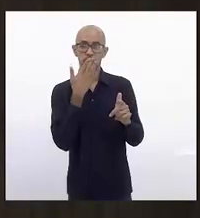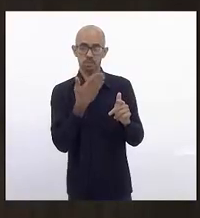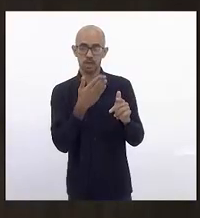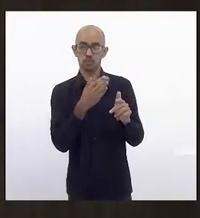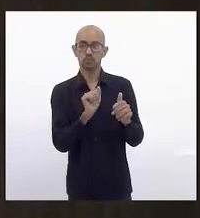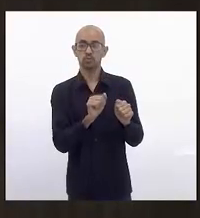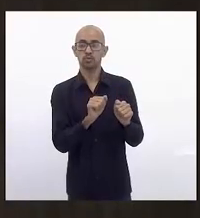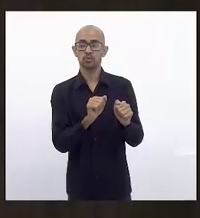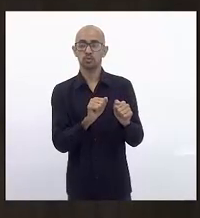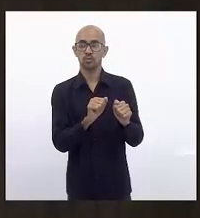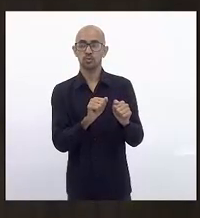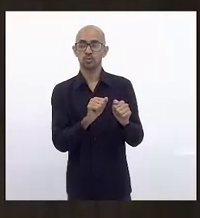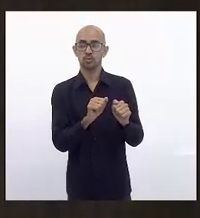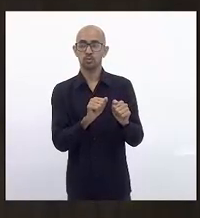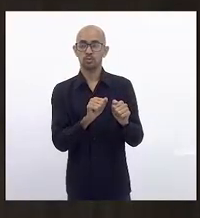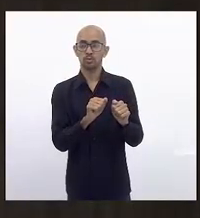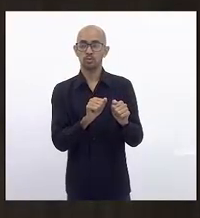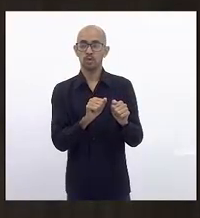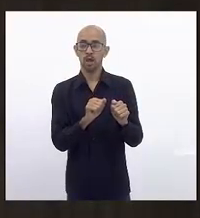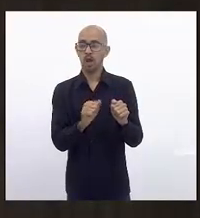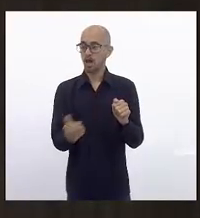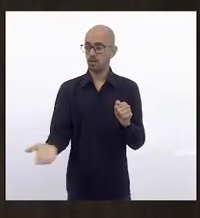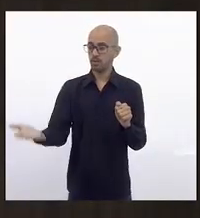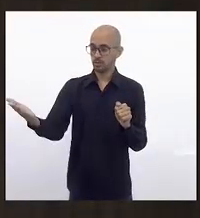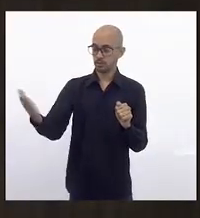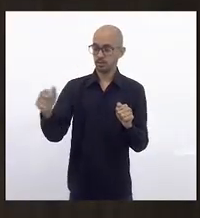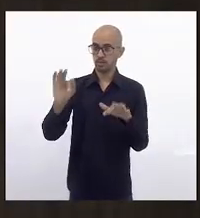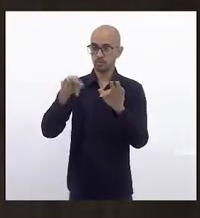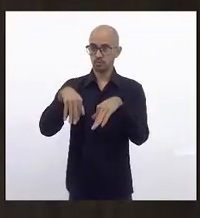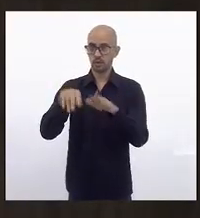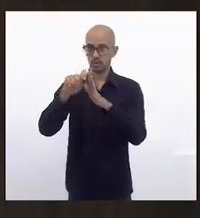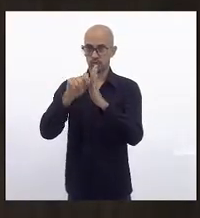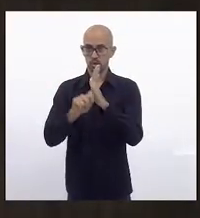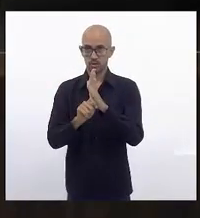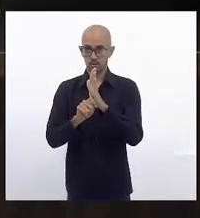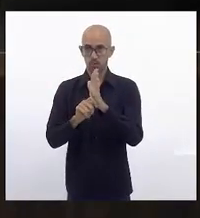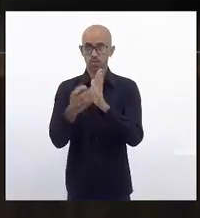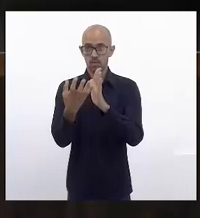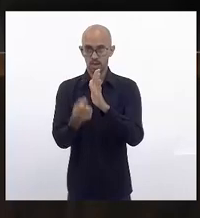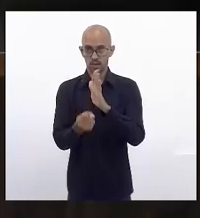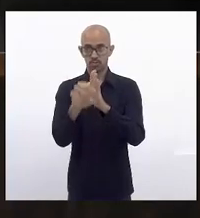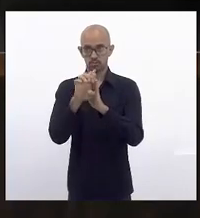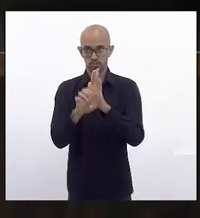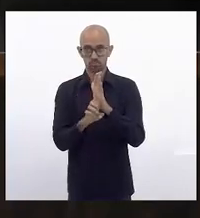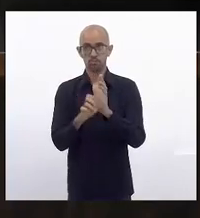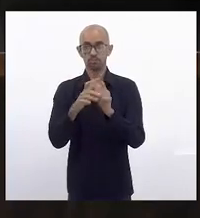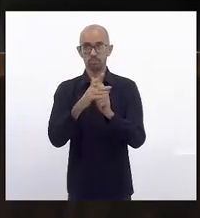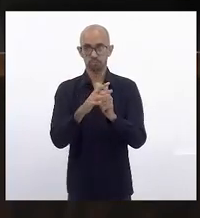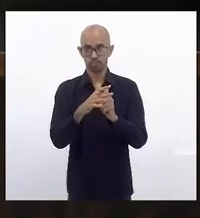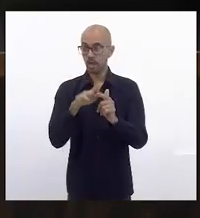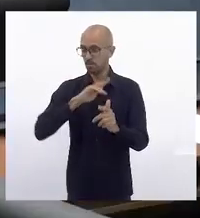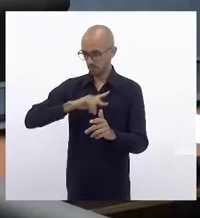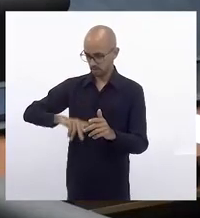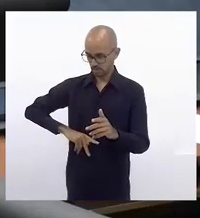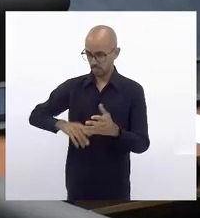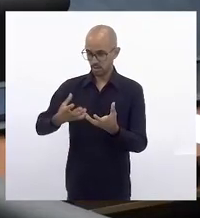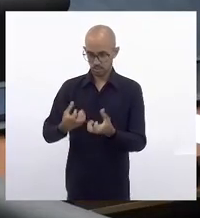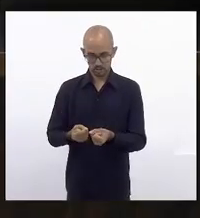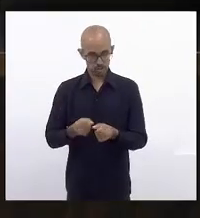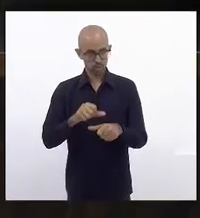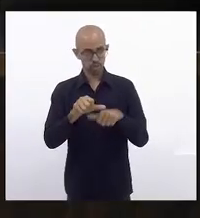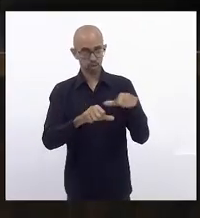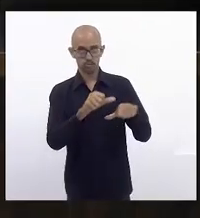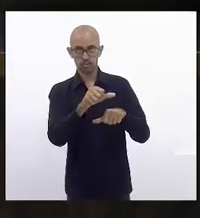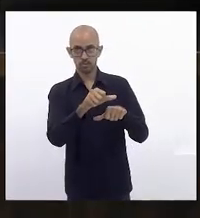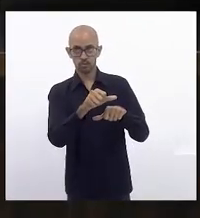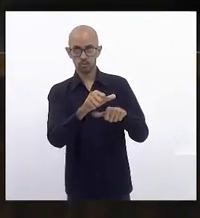emenda, pedindo Vossa Excelência a forma final de redação. Eu acolho a emenda no parecer. Defere. Senhor presidente. E transformando em